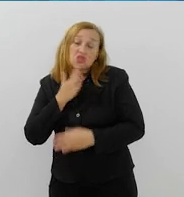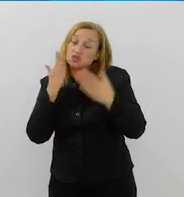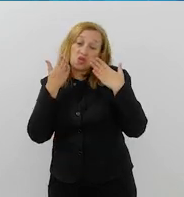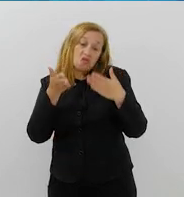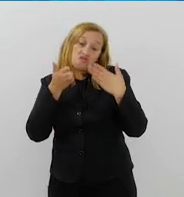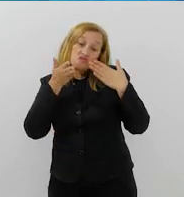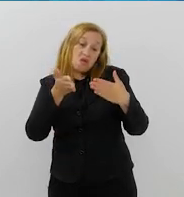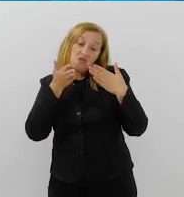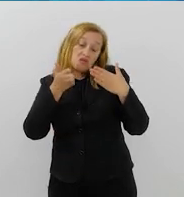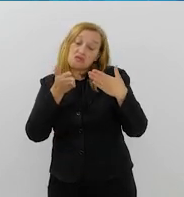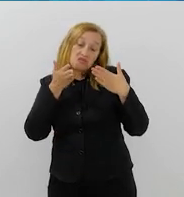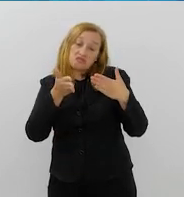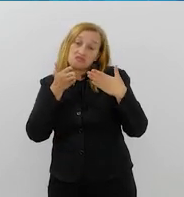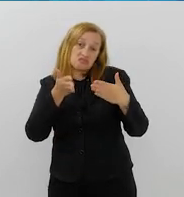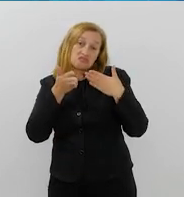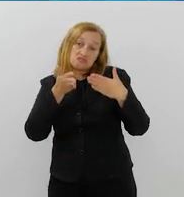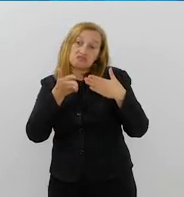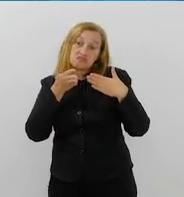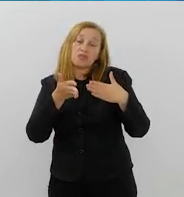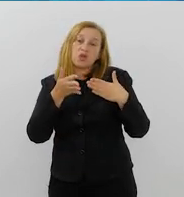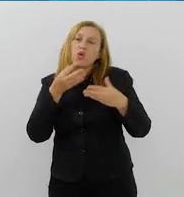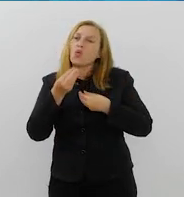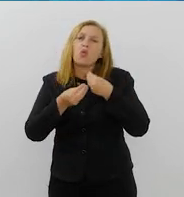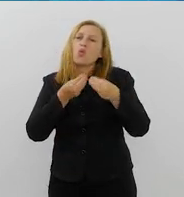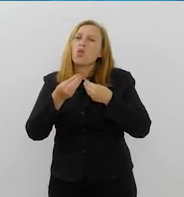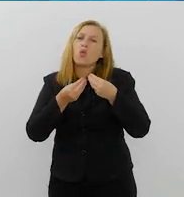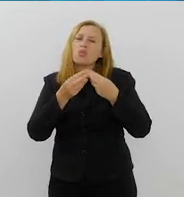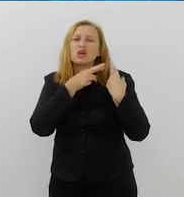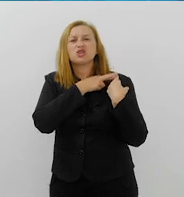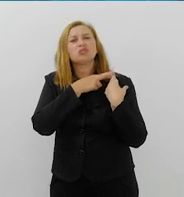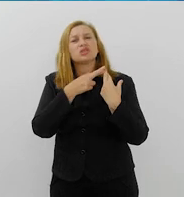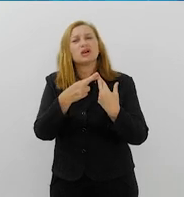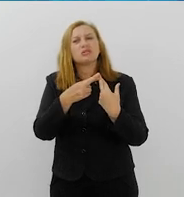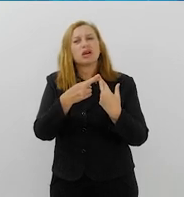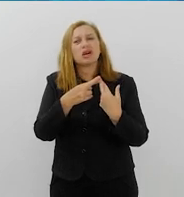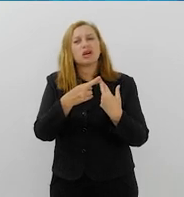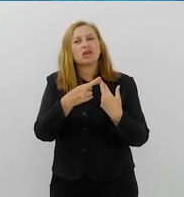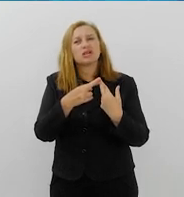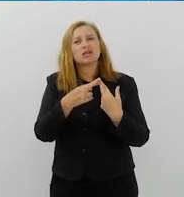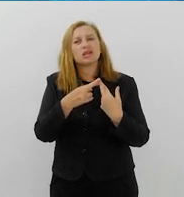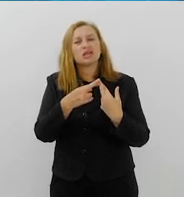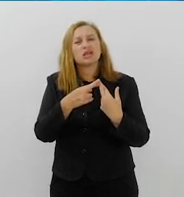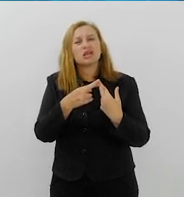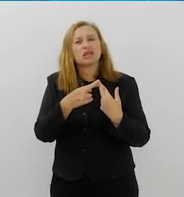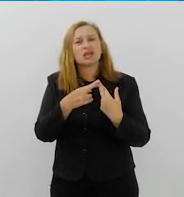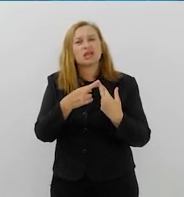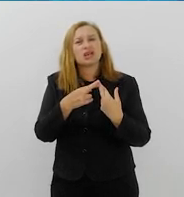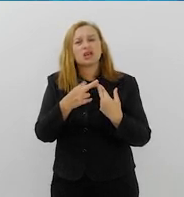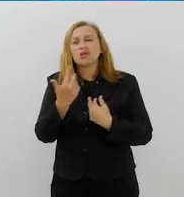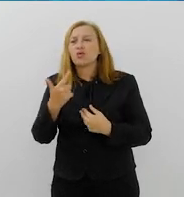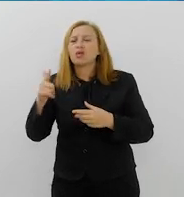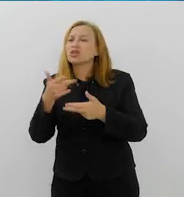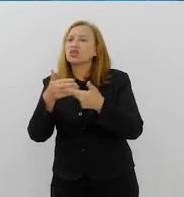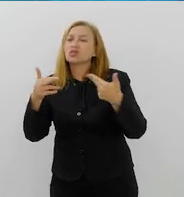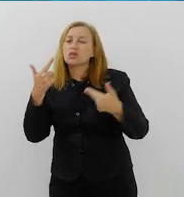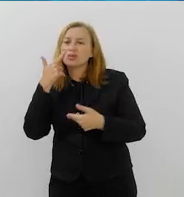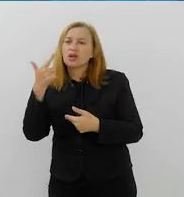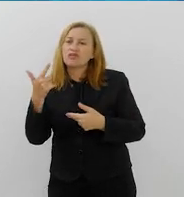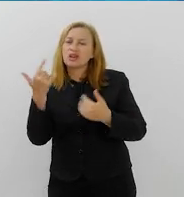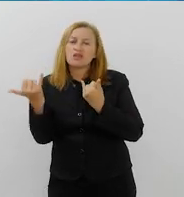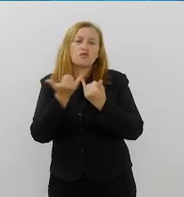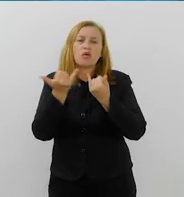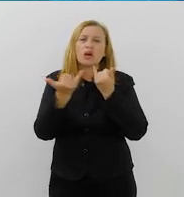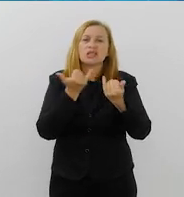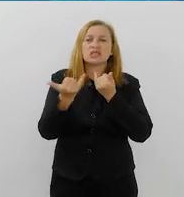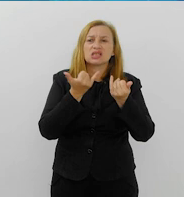e eu vivo dentro daquela bolha. E aí eu, como que eu me responsabilizo o canal aberto? Como que eu me